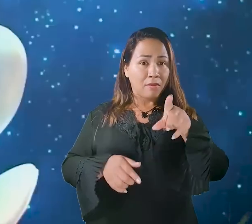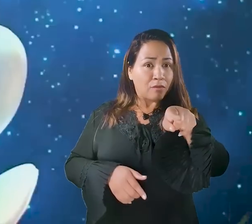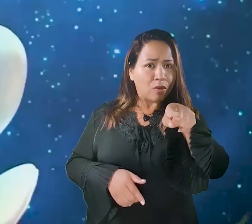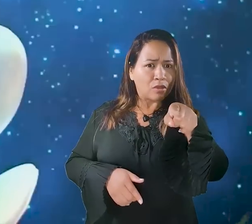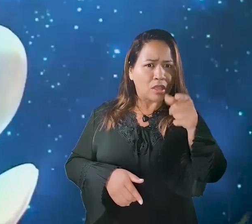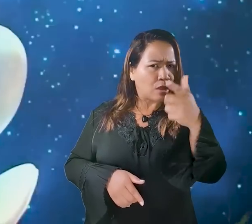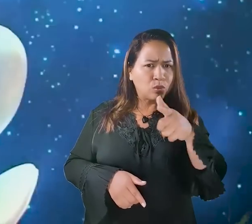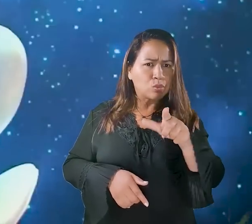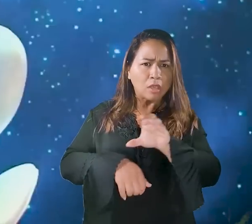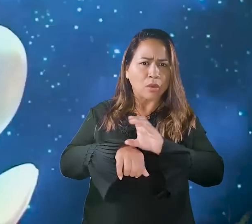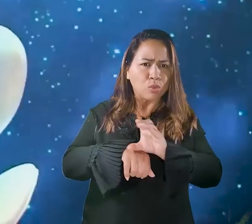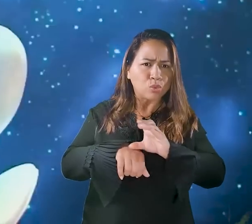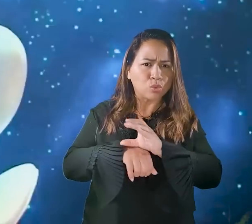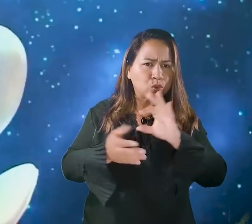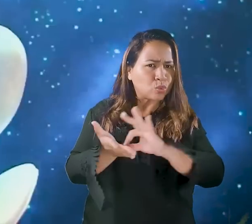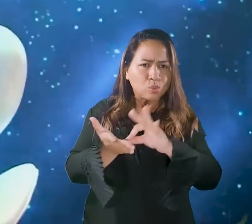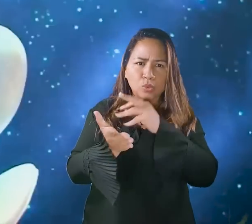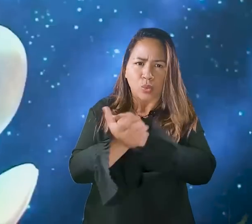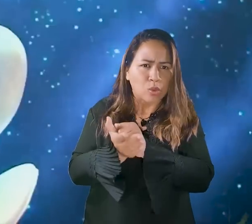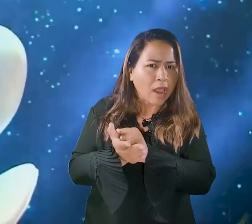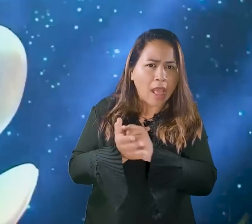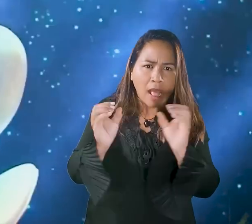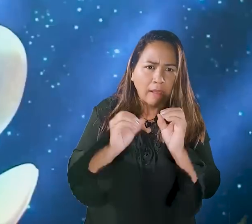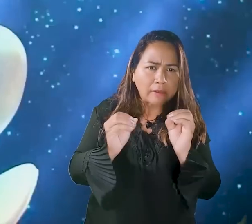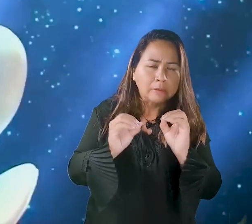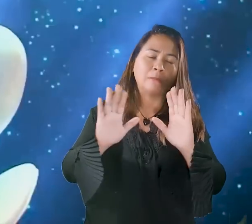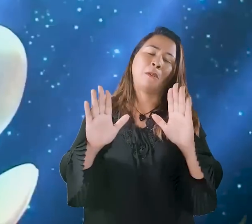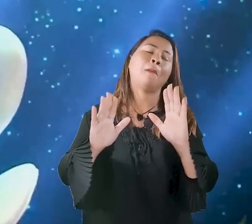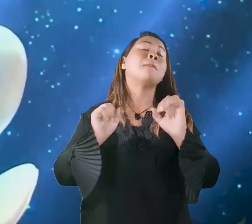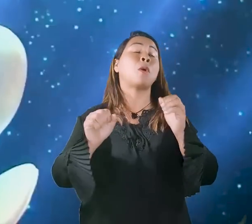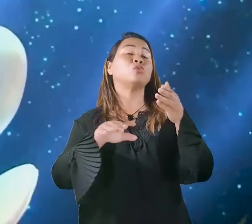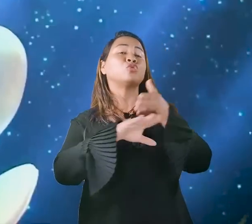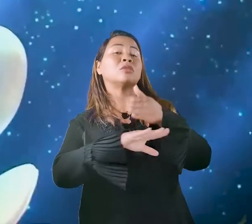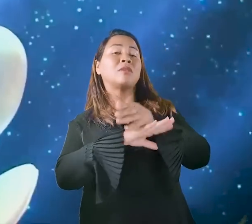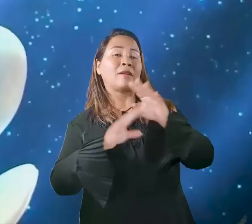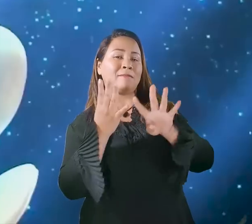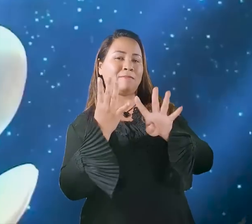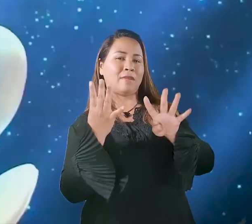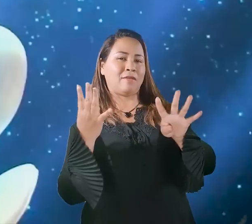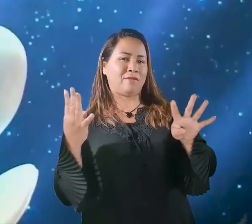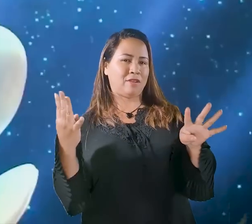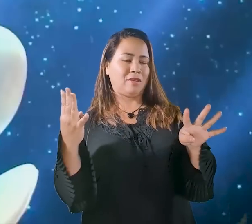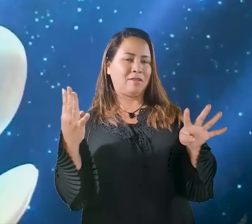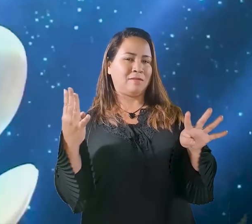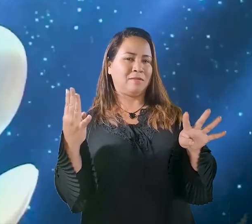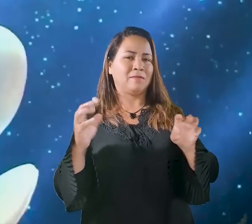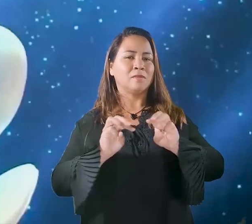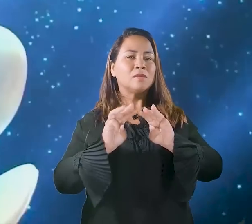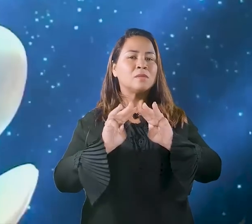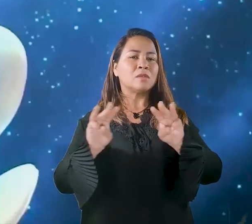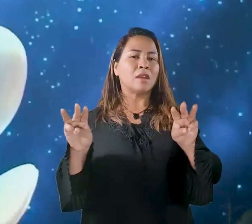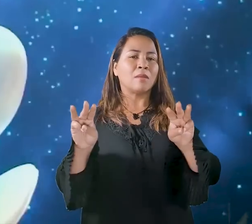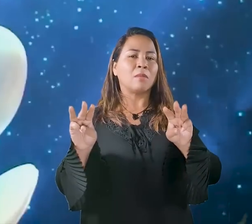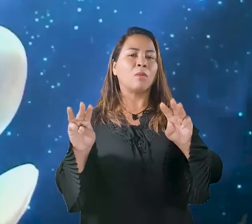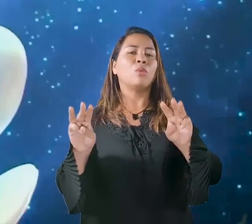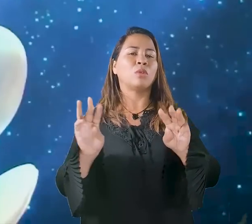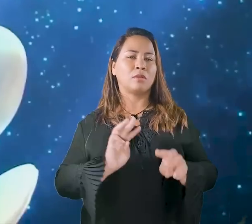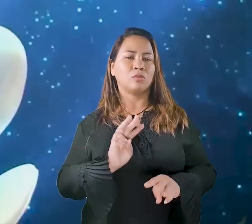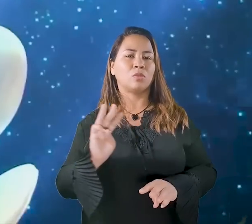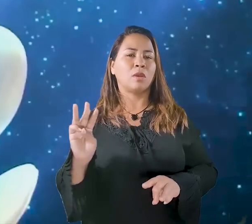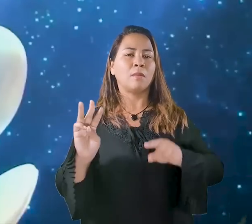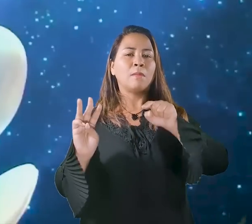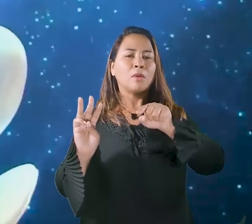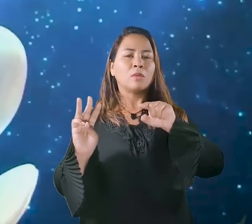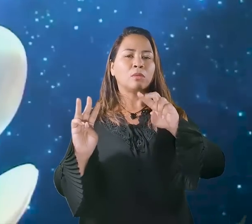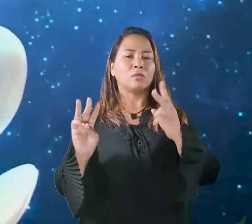se a gente vai conseguir abrir. De qualquer forma, entra lá no holococriação.com.br, já coloca lá teu nome